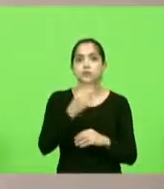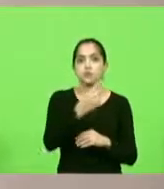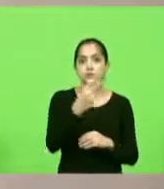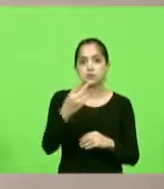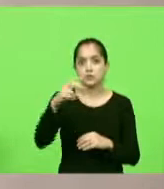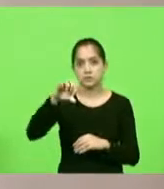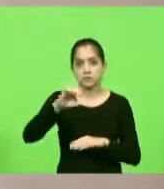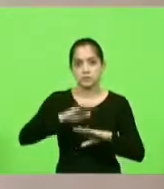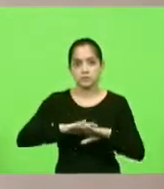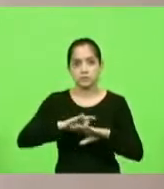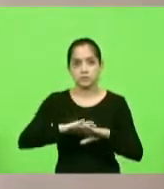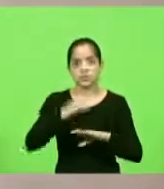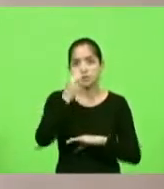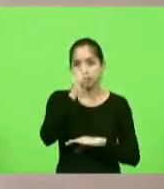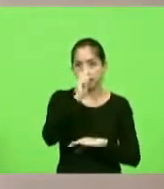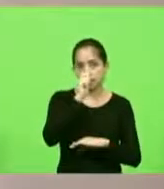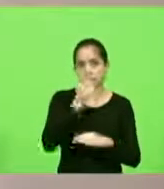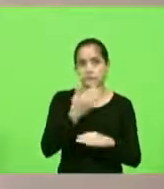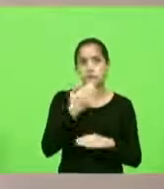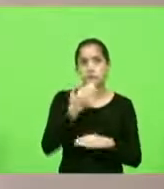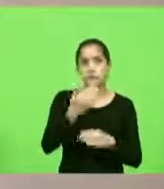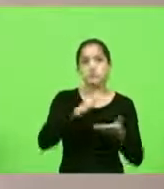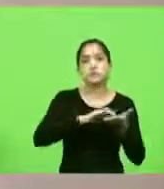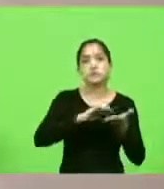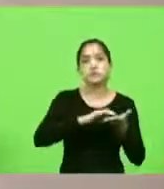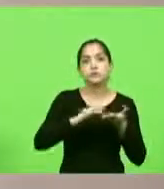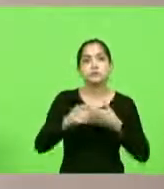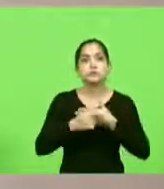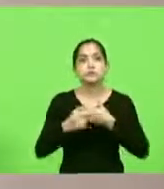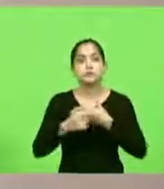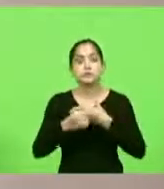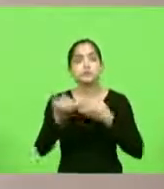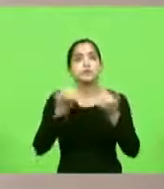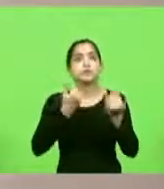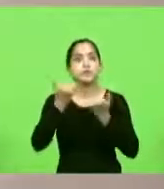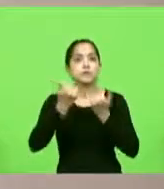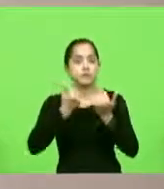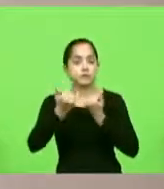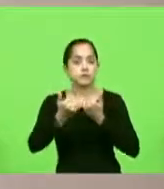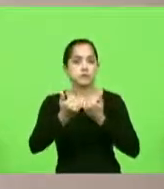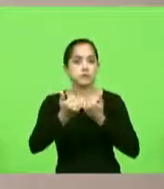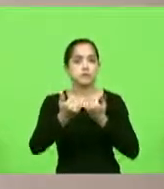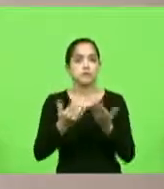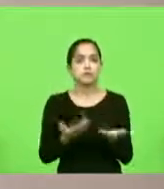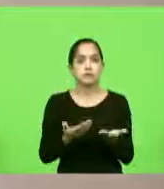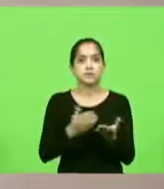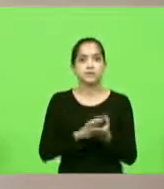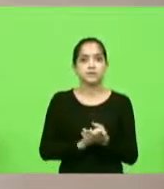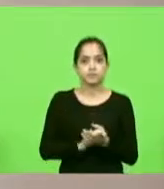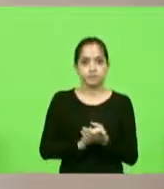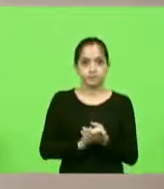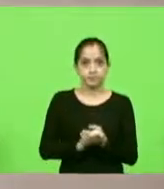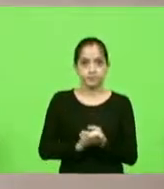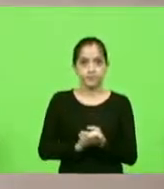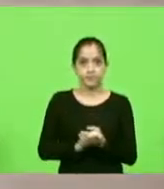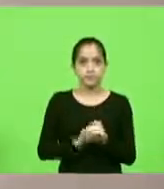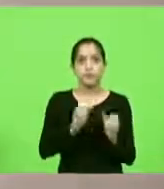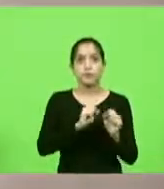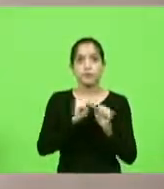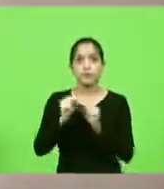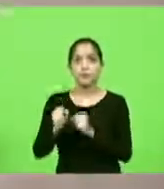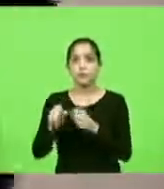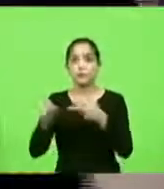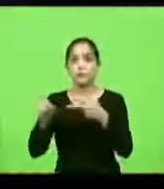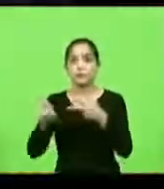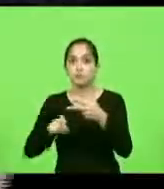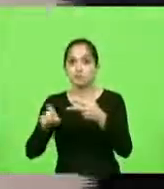229, autor deputado João Amin, solicitando ao secretário de Estado da Casa Civil informações acerca de consultas realizadas pelo Poder Executivo Estadual